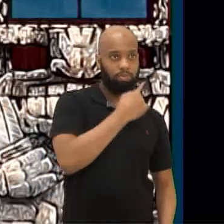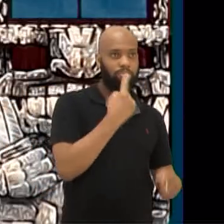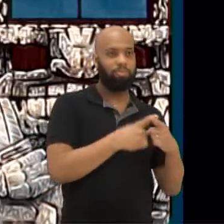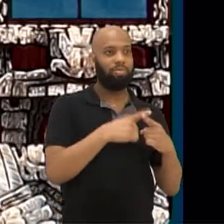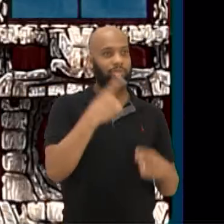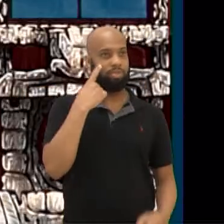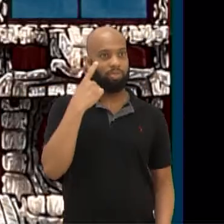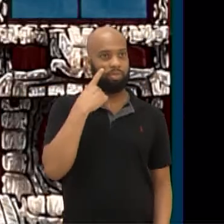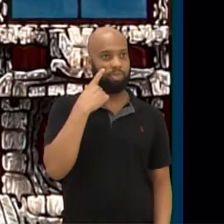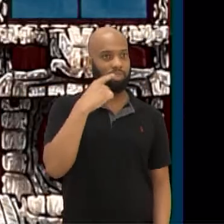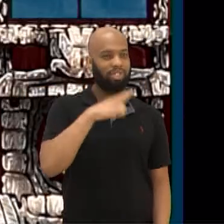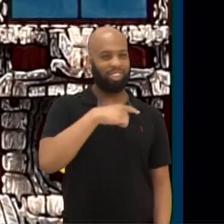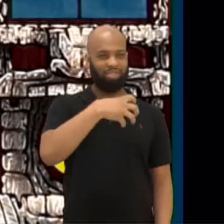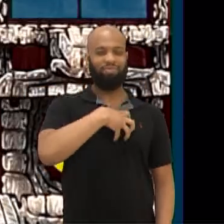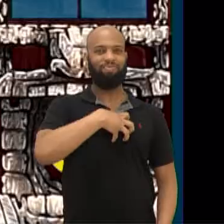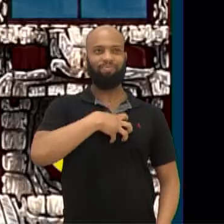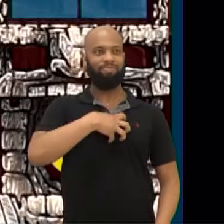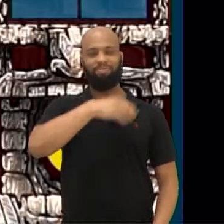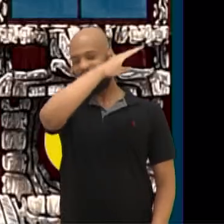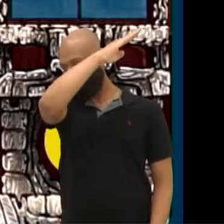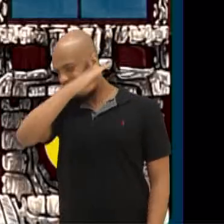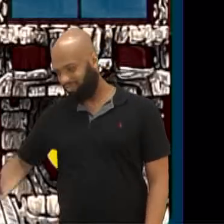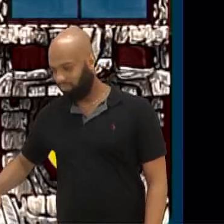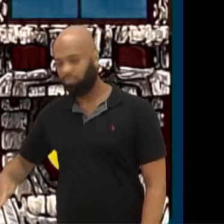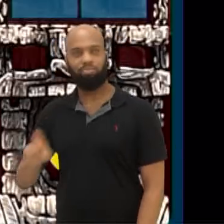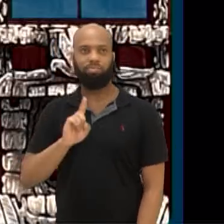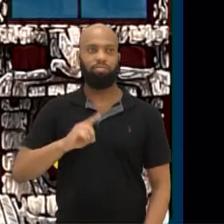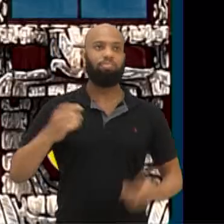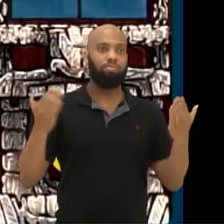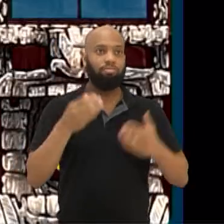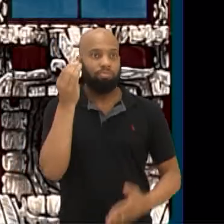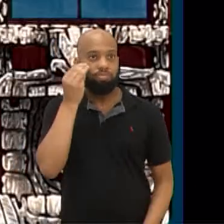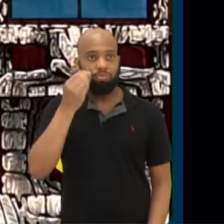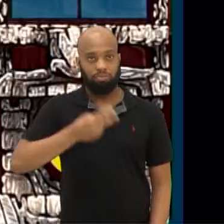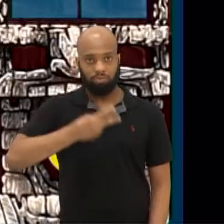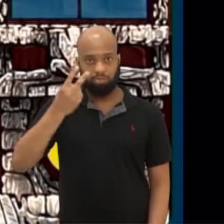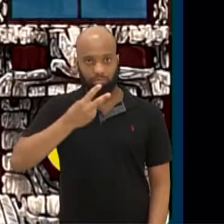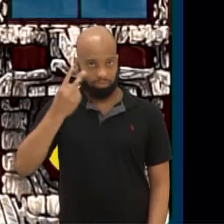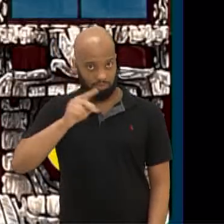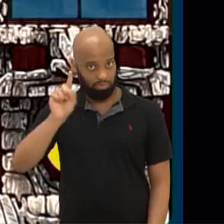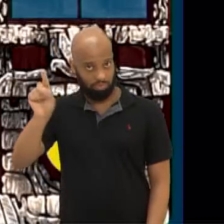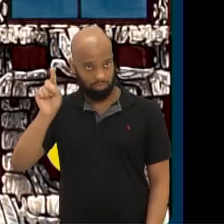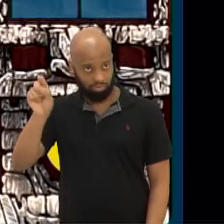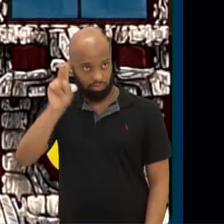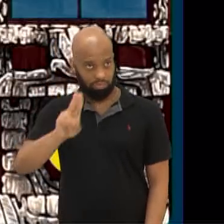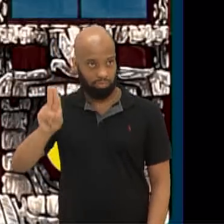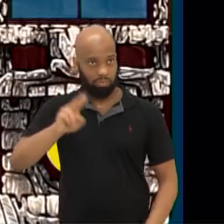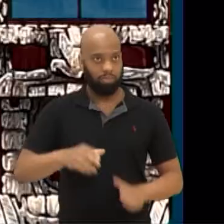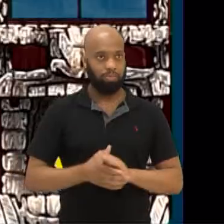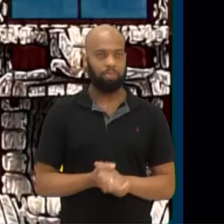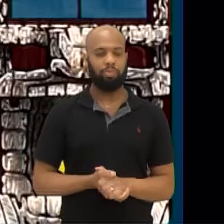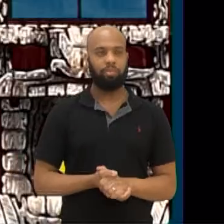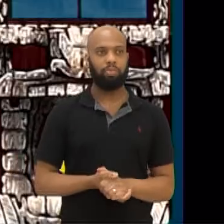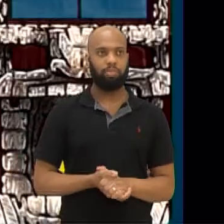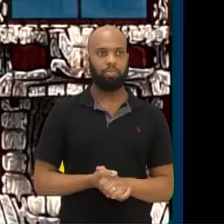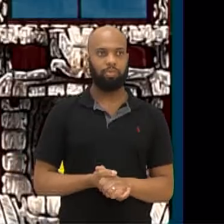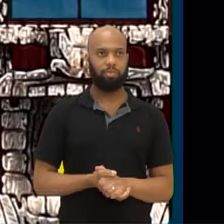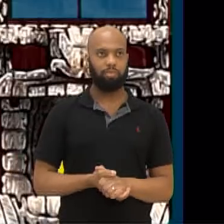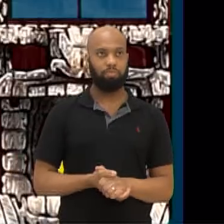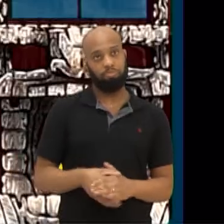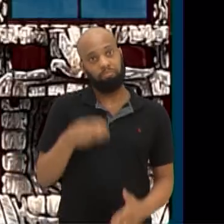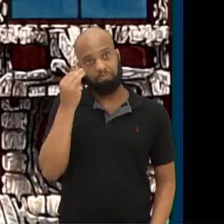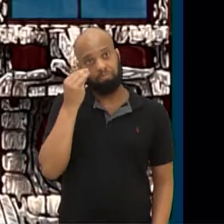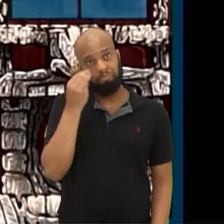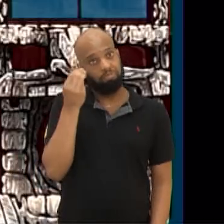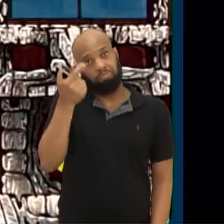você viu que esse passou lá para baixo. Então, vamos tentar usar esse segundo aqui novamente, que nós usamos lá, e colocar aqui. Vamos fazer